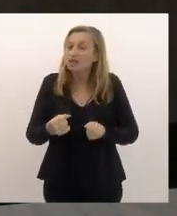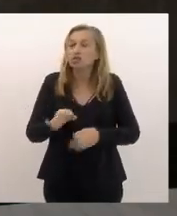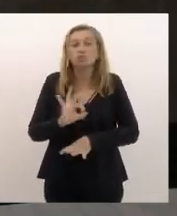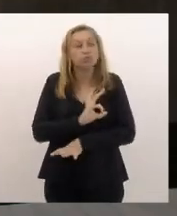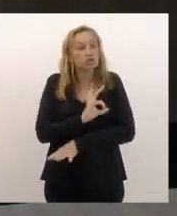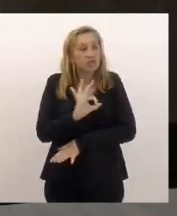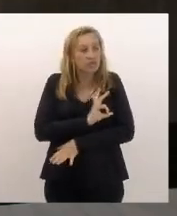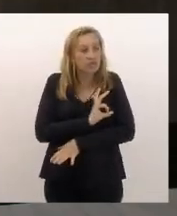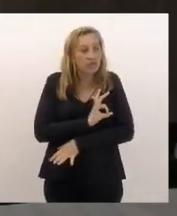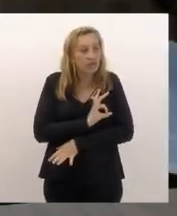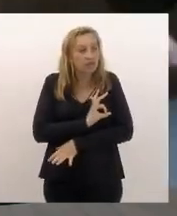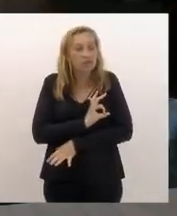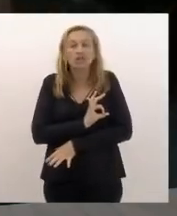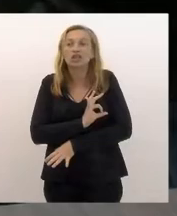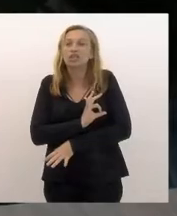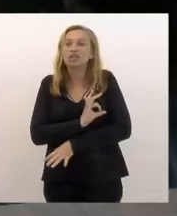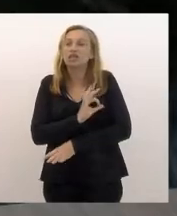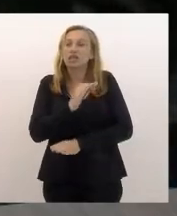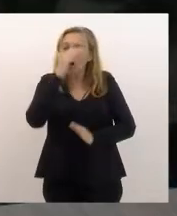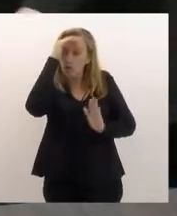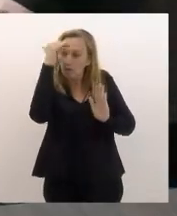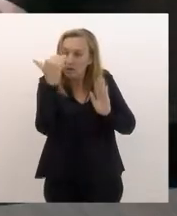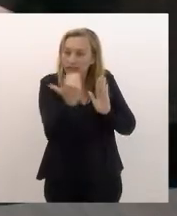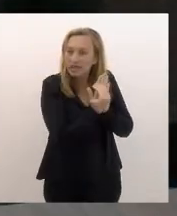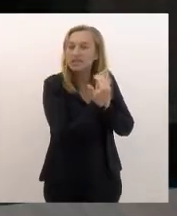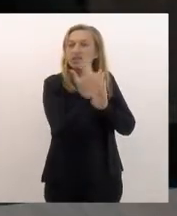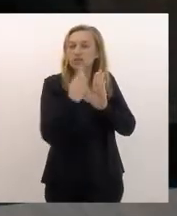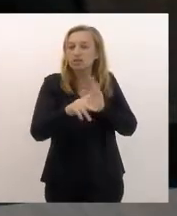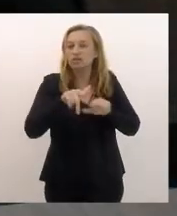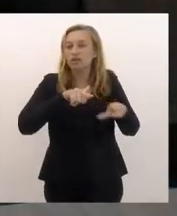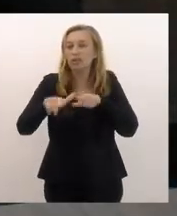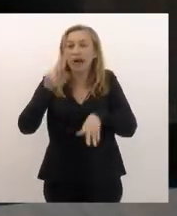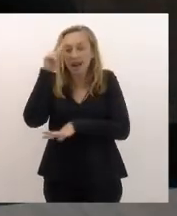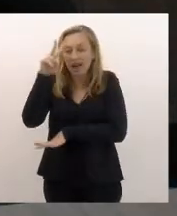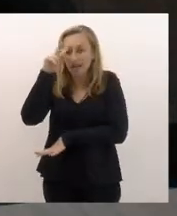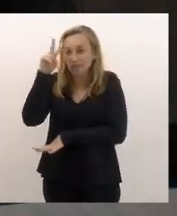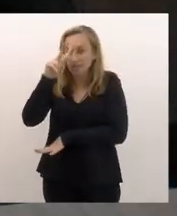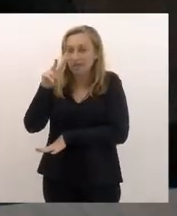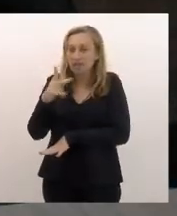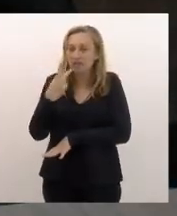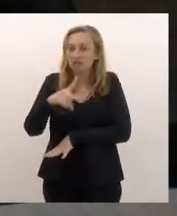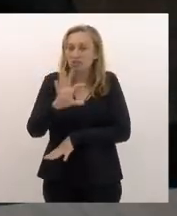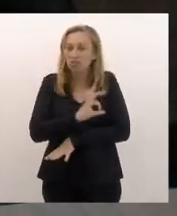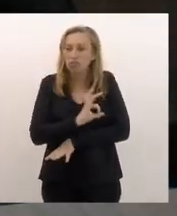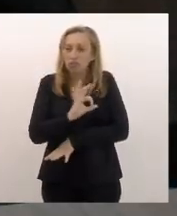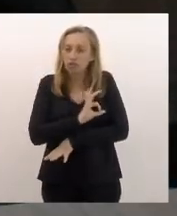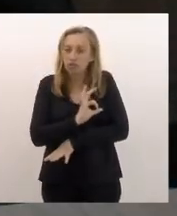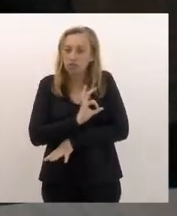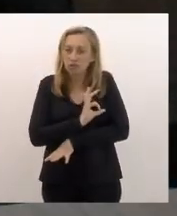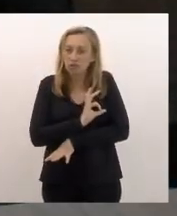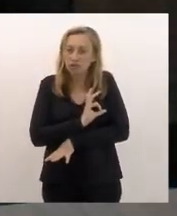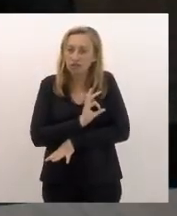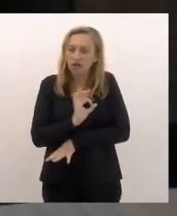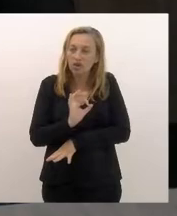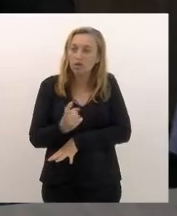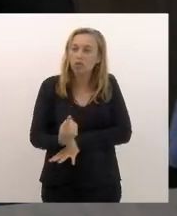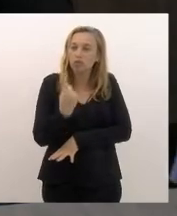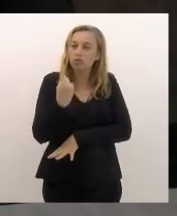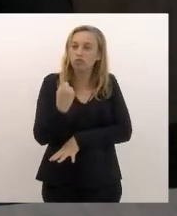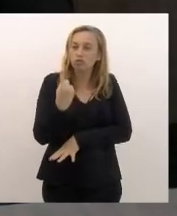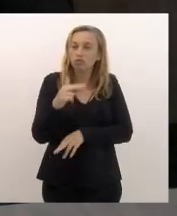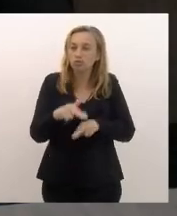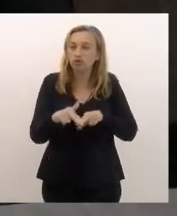policial que está cumprindo o seu dever, lembrando que a nossa polícia é a nossa última fronteira com o caos. Então esse evento, além da